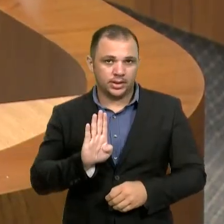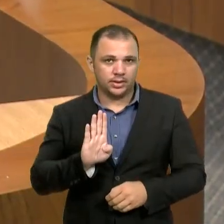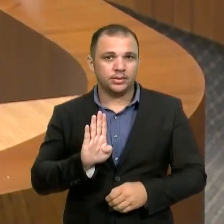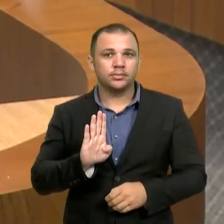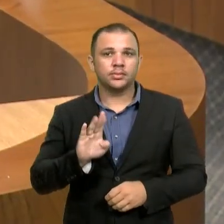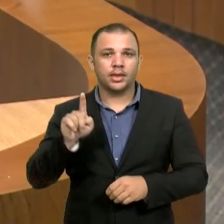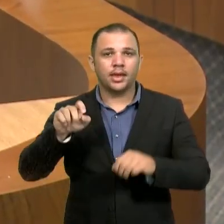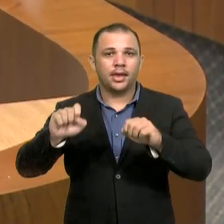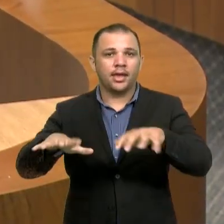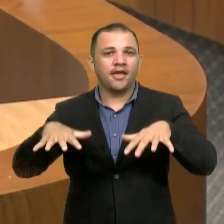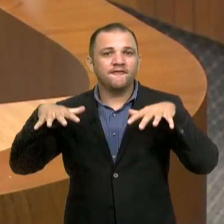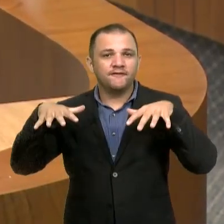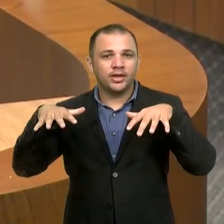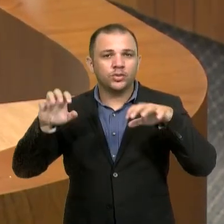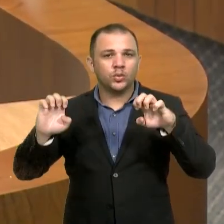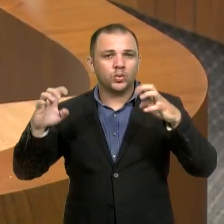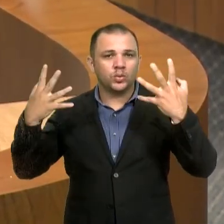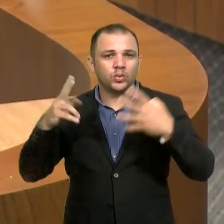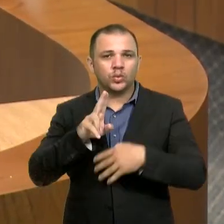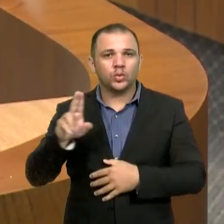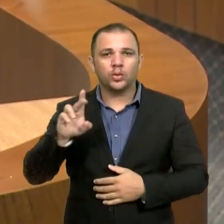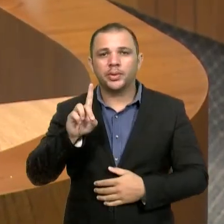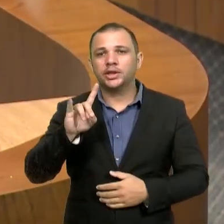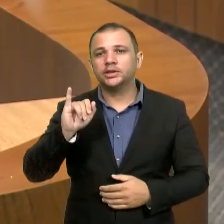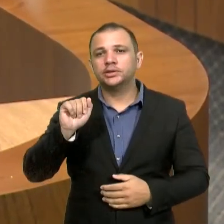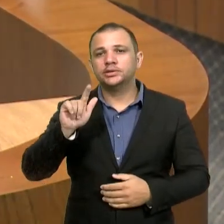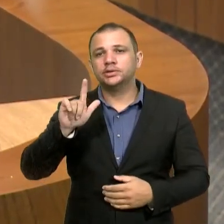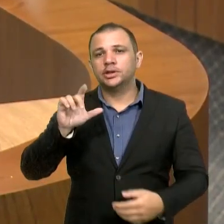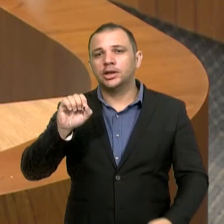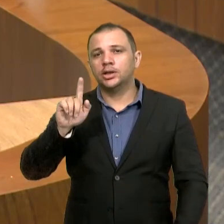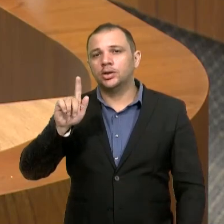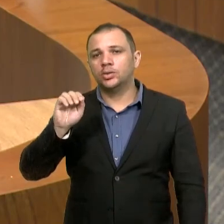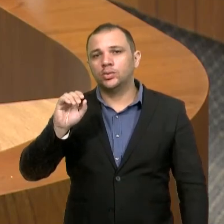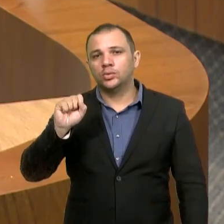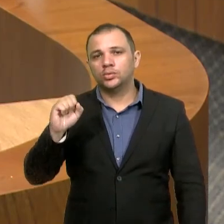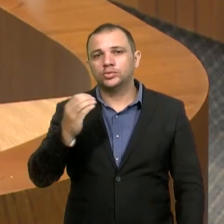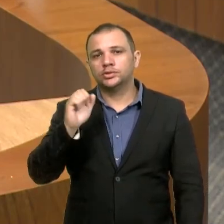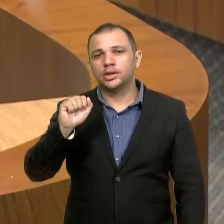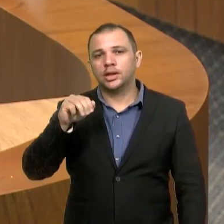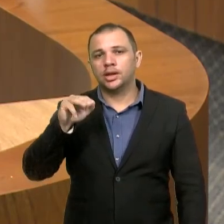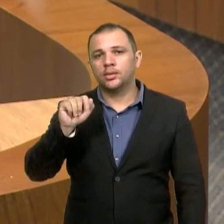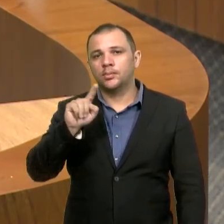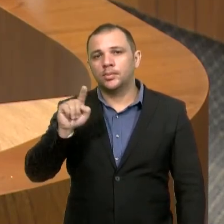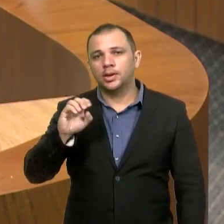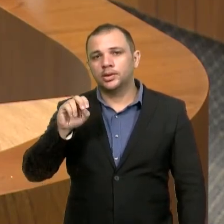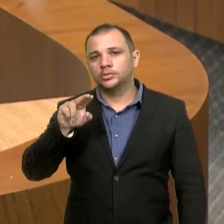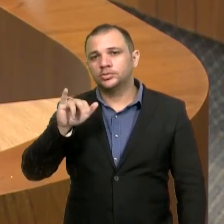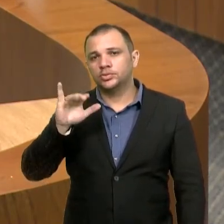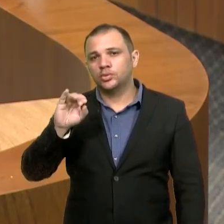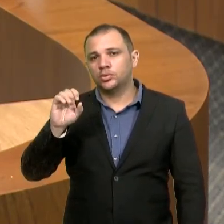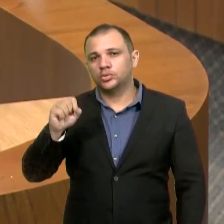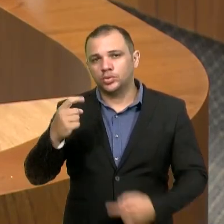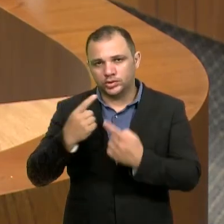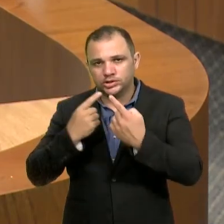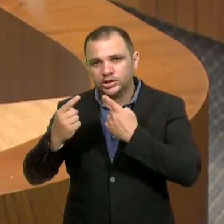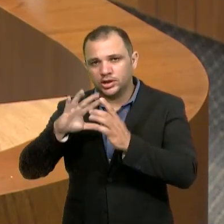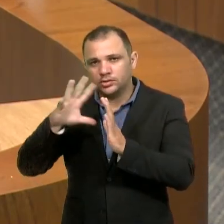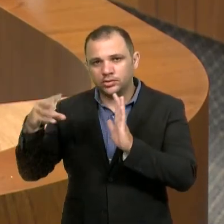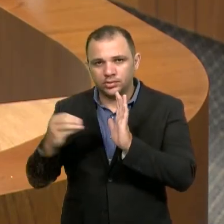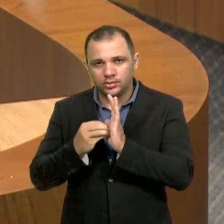Amazônicos, e o que vai acontecer agora, no dia 8 e 9, que é a Cúpula da